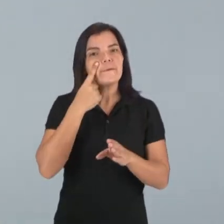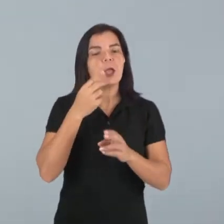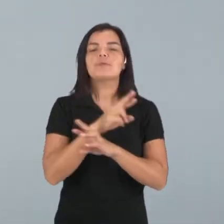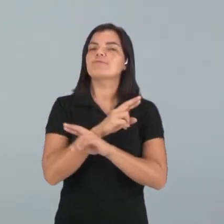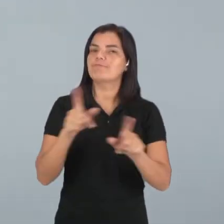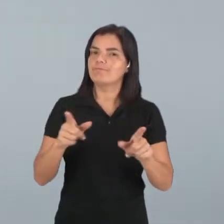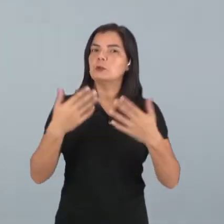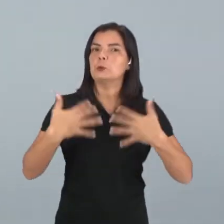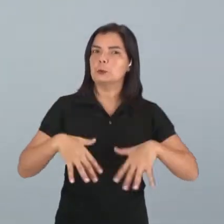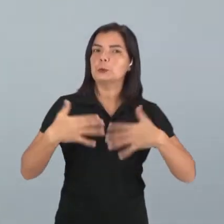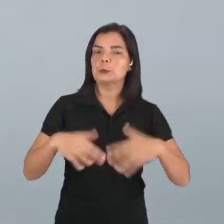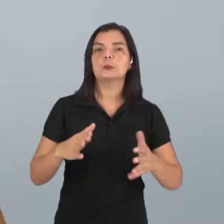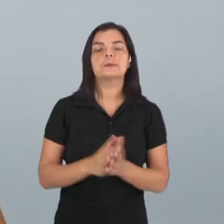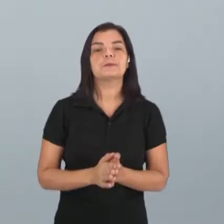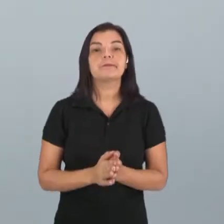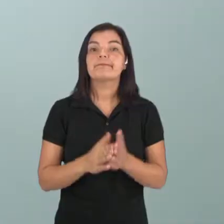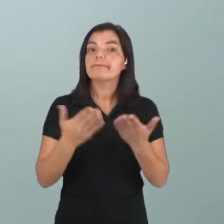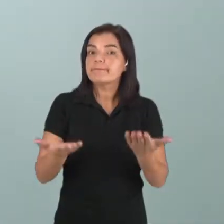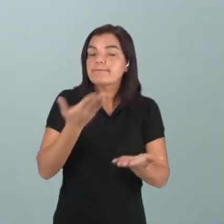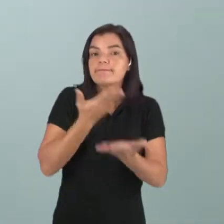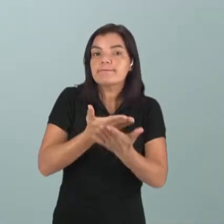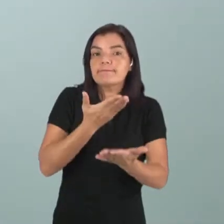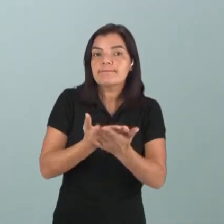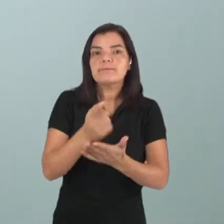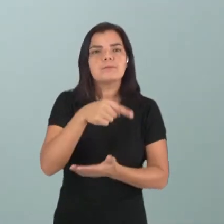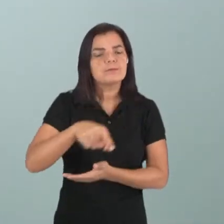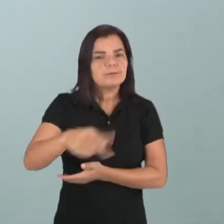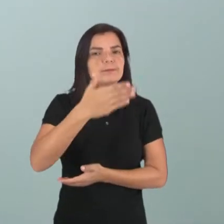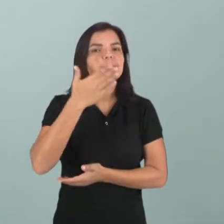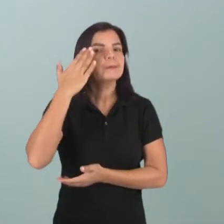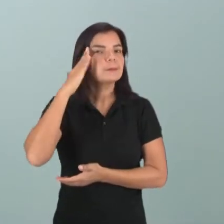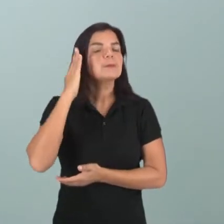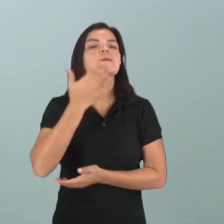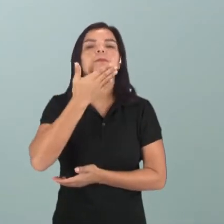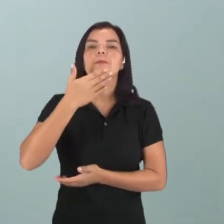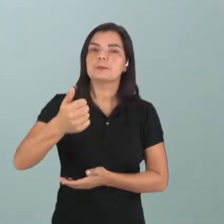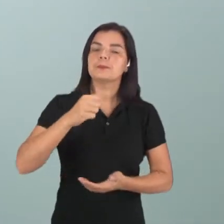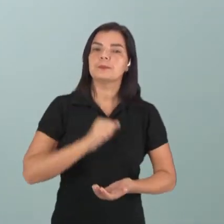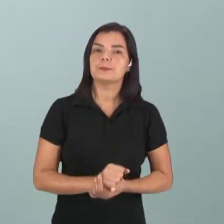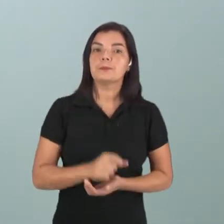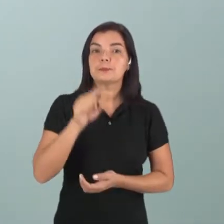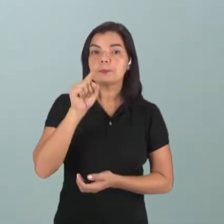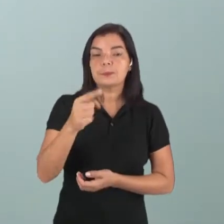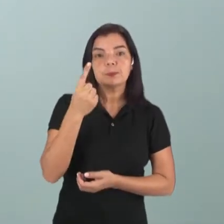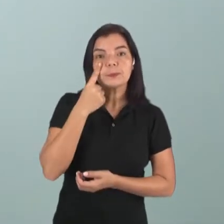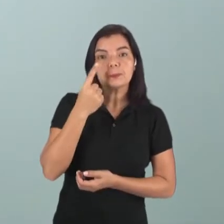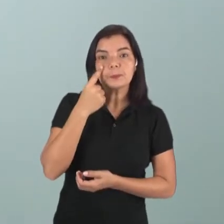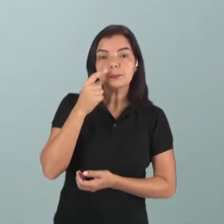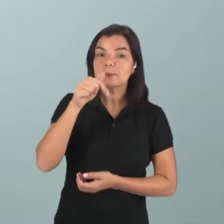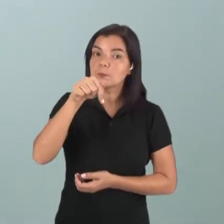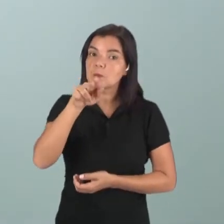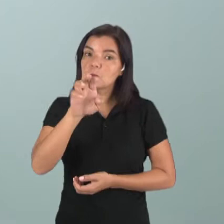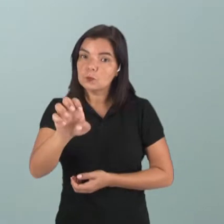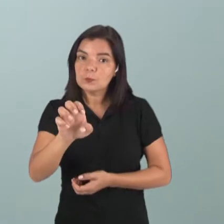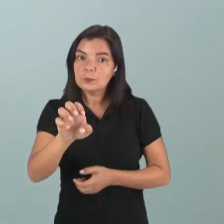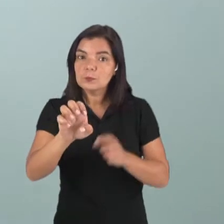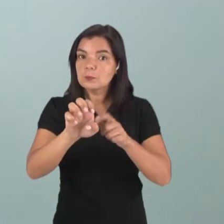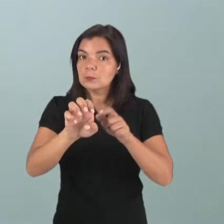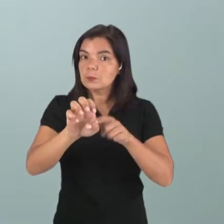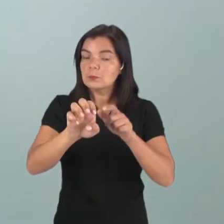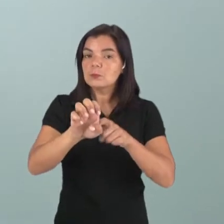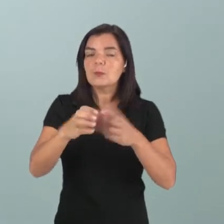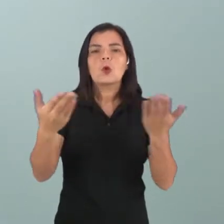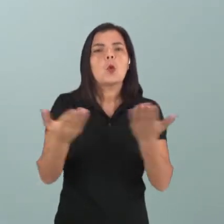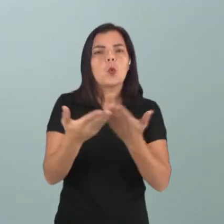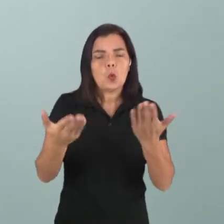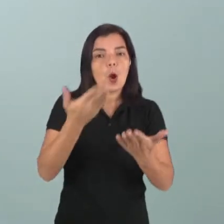grande diferença. Para efeito de estudo e para você poder entender melhor, fica assim, ó. Você observa o que ali, porque hoje